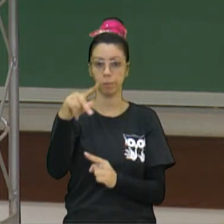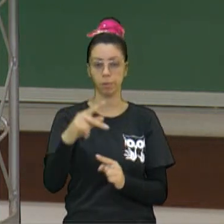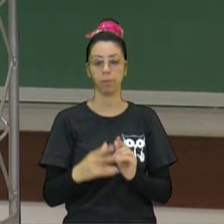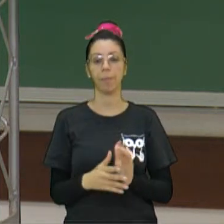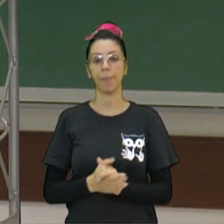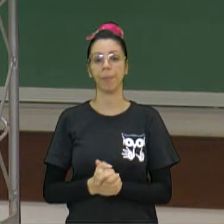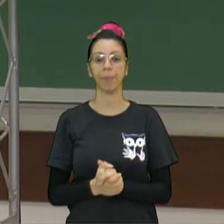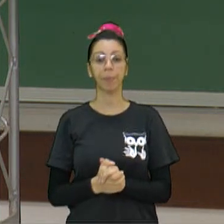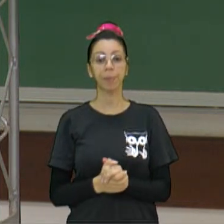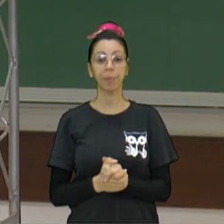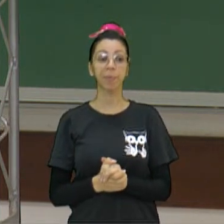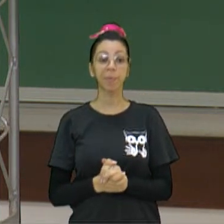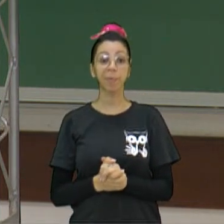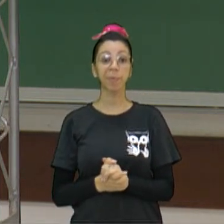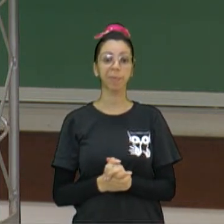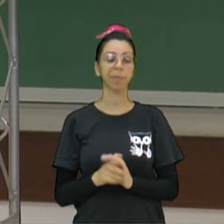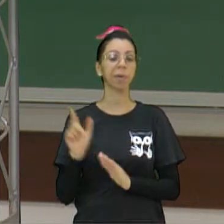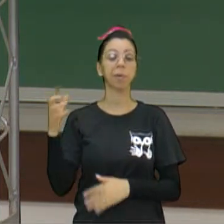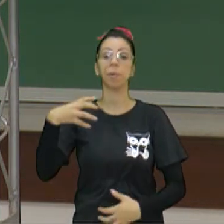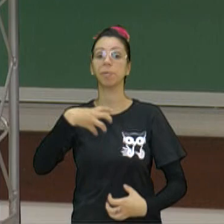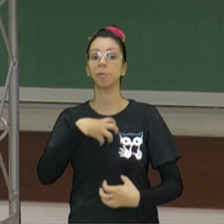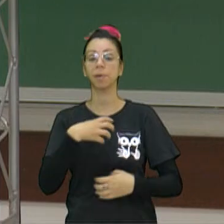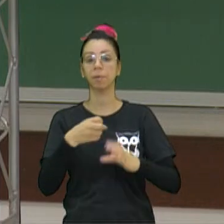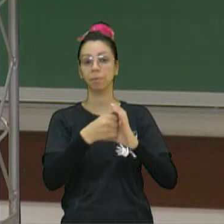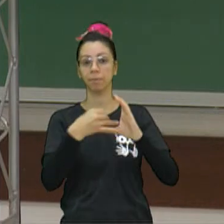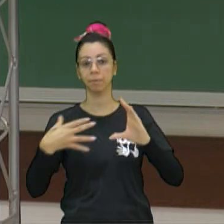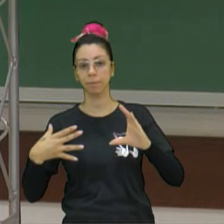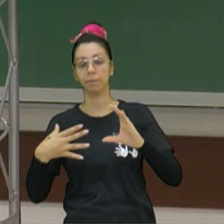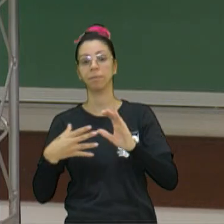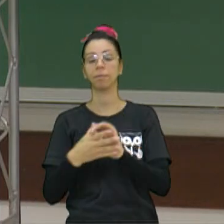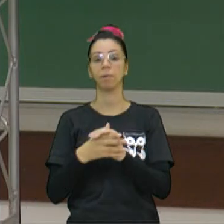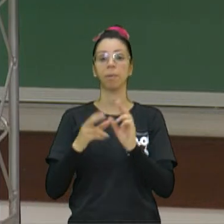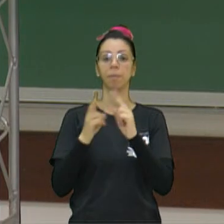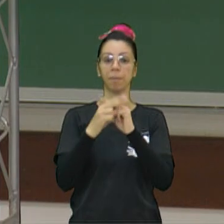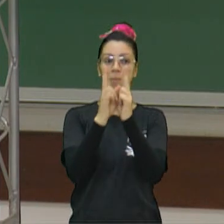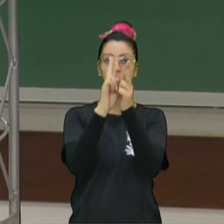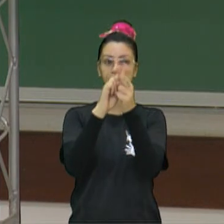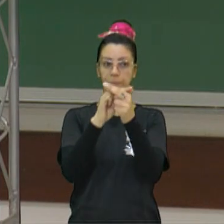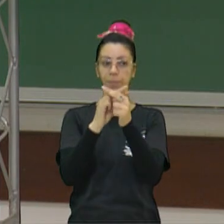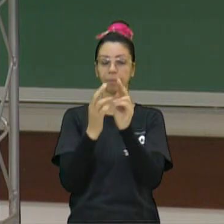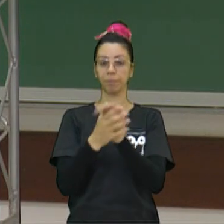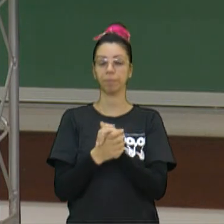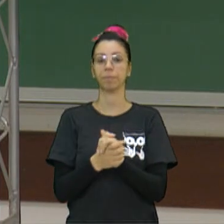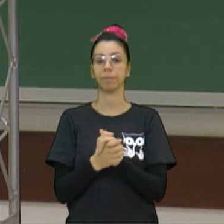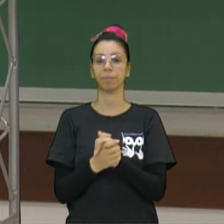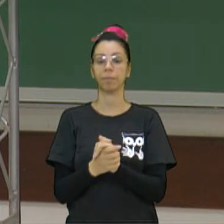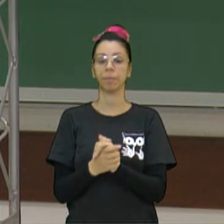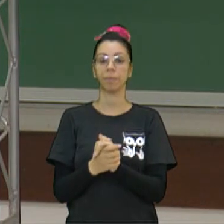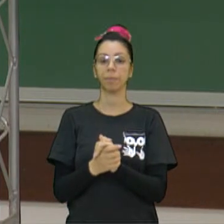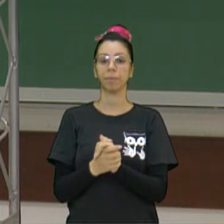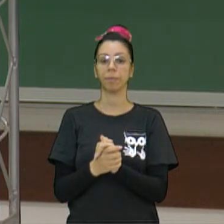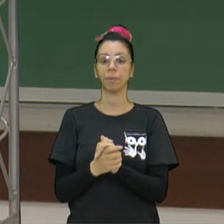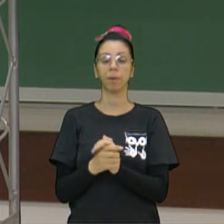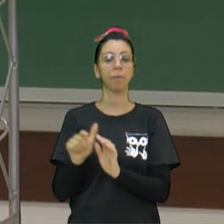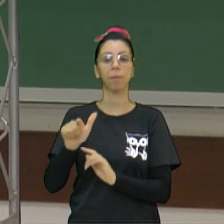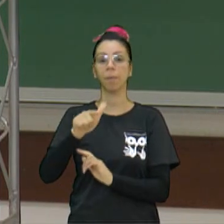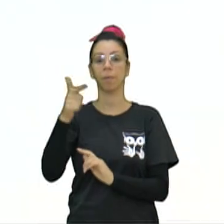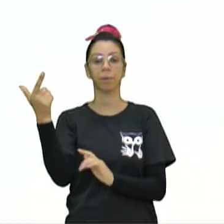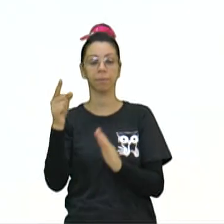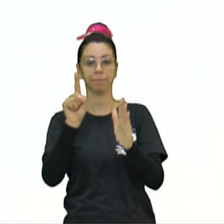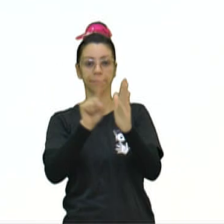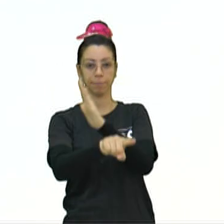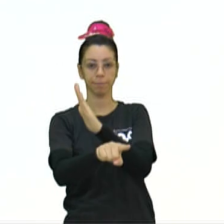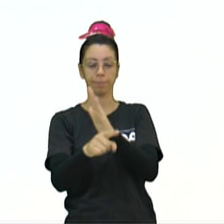Então, aqui assim é da maneira que se caracteriza esse método, o Pilates solo. Pergunta objetiva agora que fala o